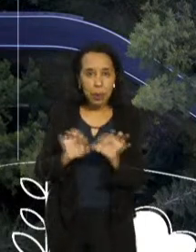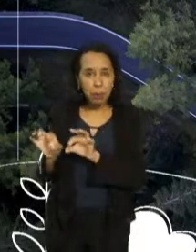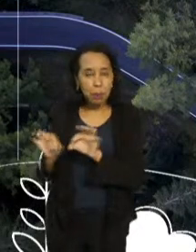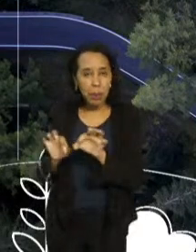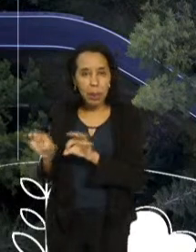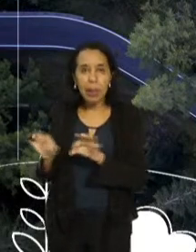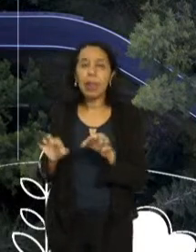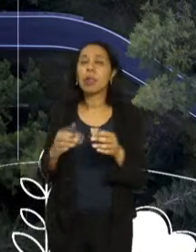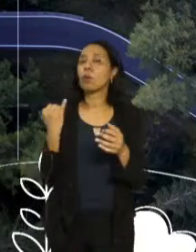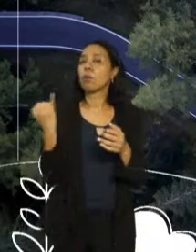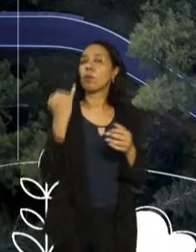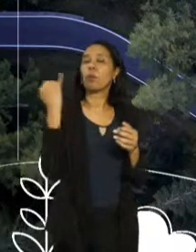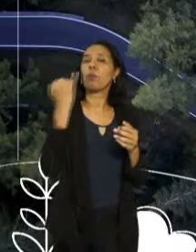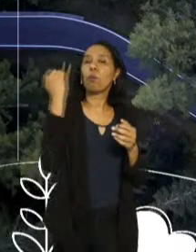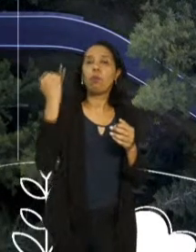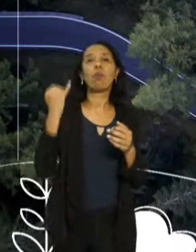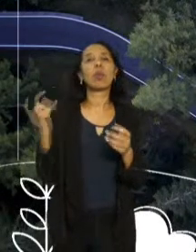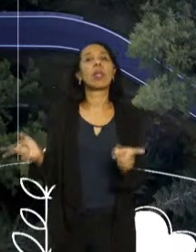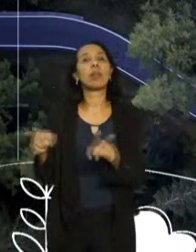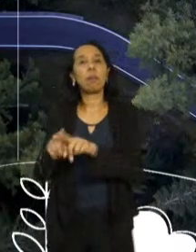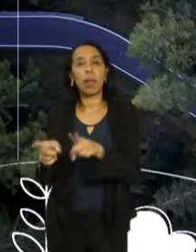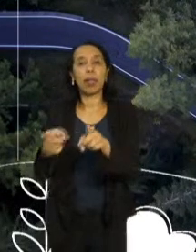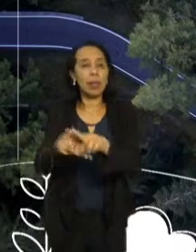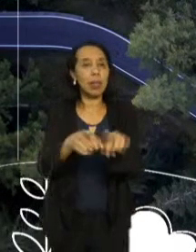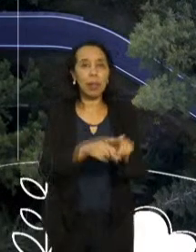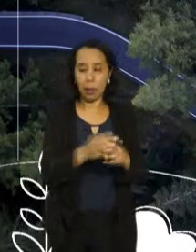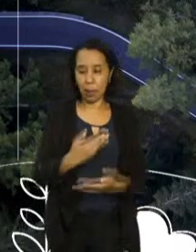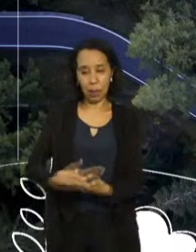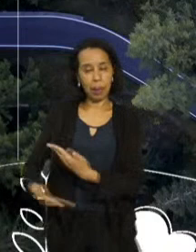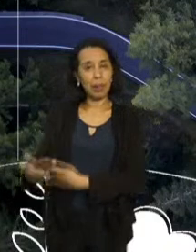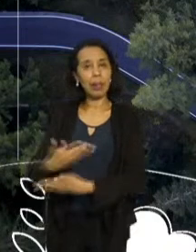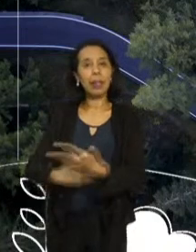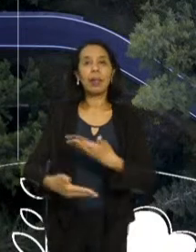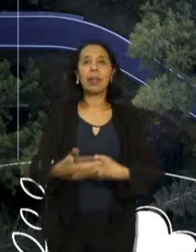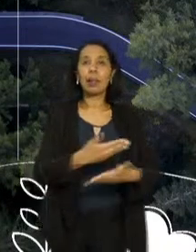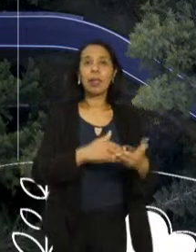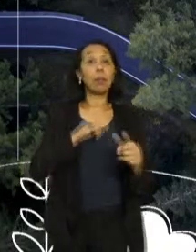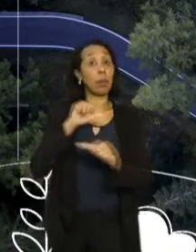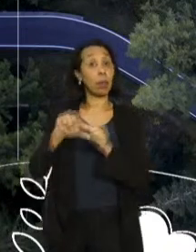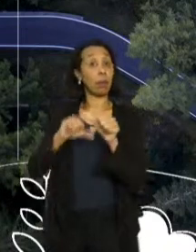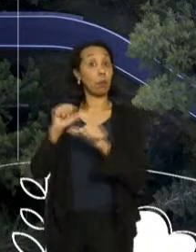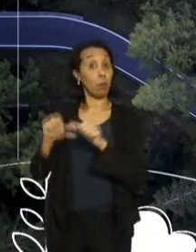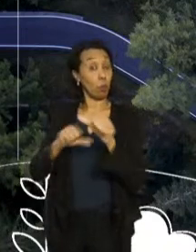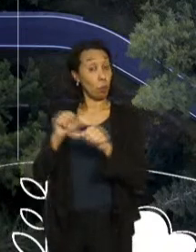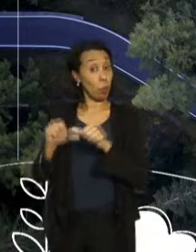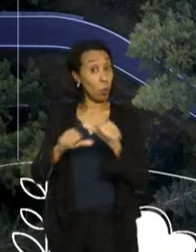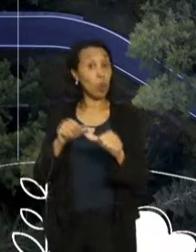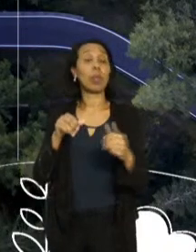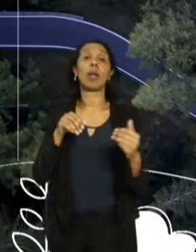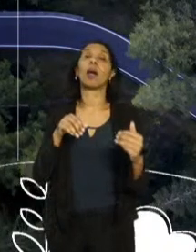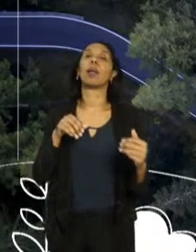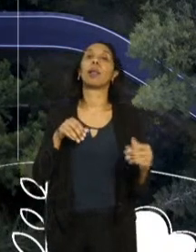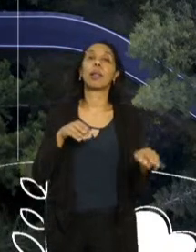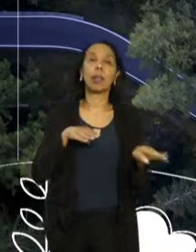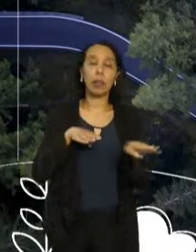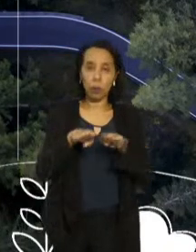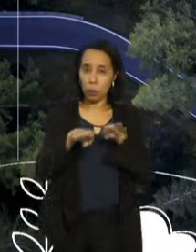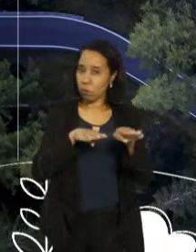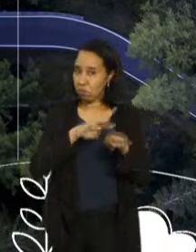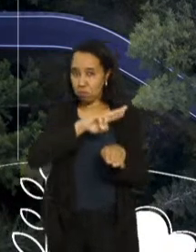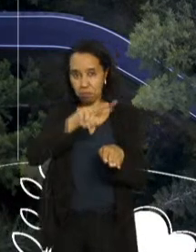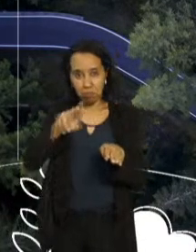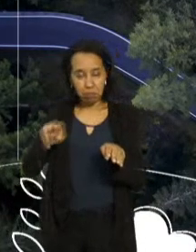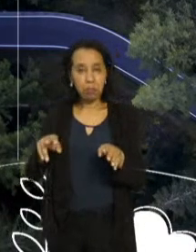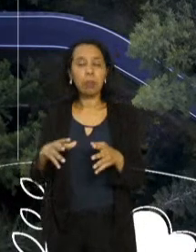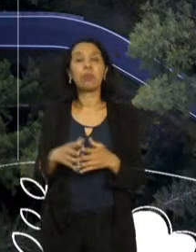importante a parceria para a gente conseguir liderar a mudança para um sistema de transporte mais sustentável. Em seguida, a gente